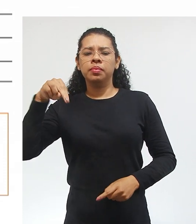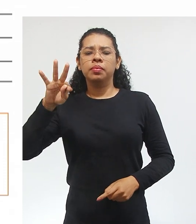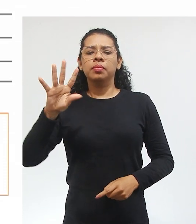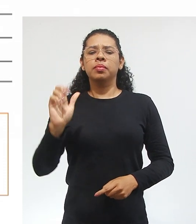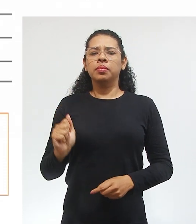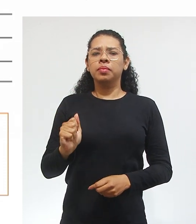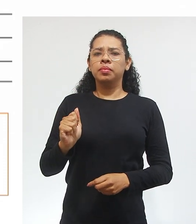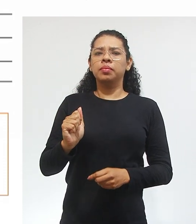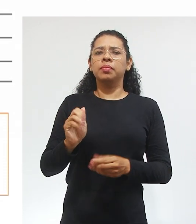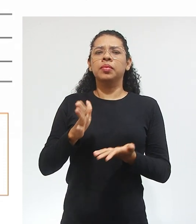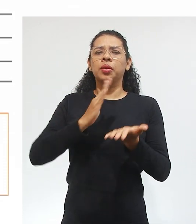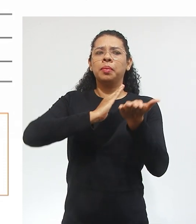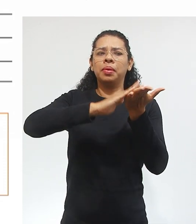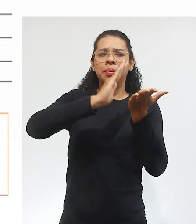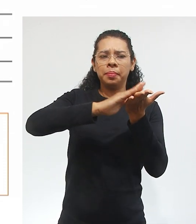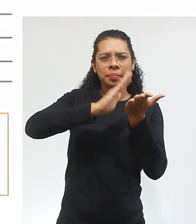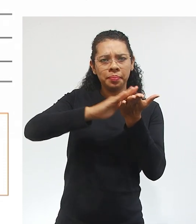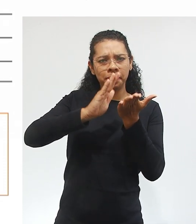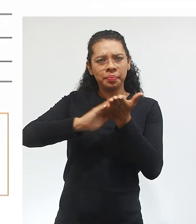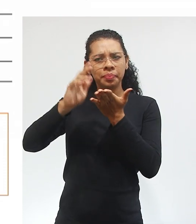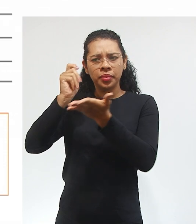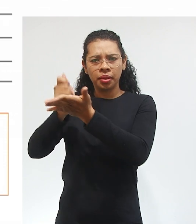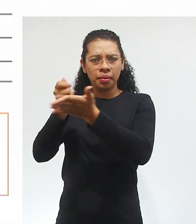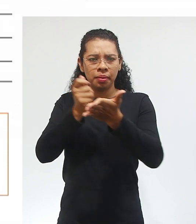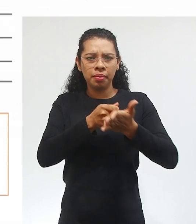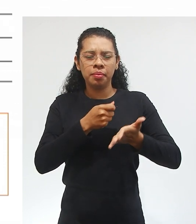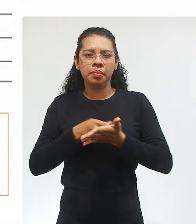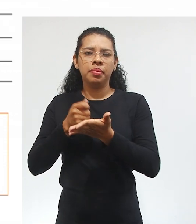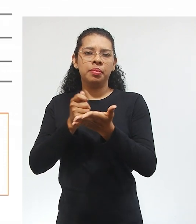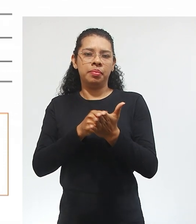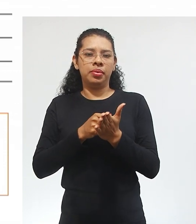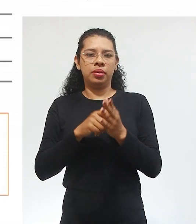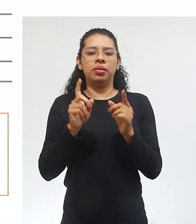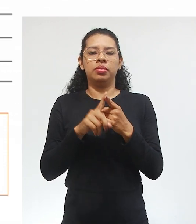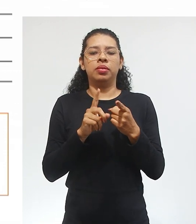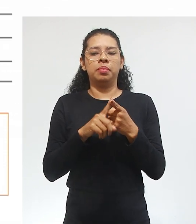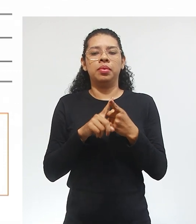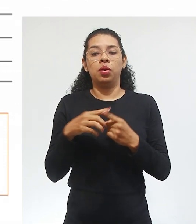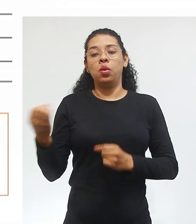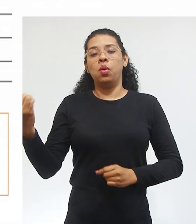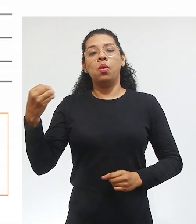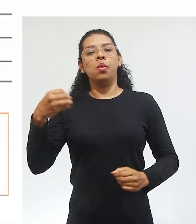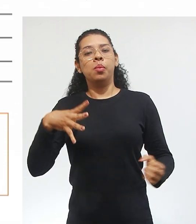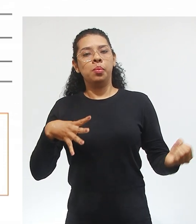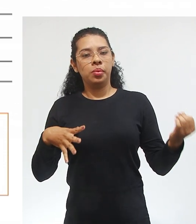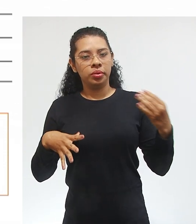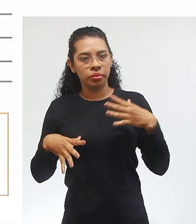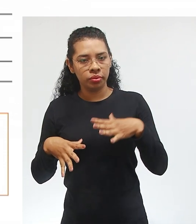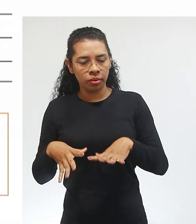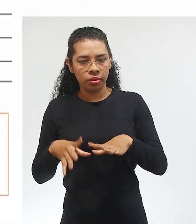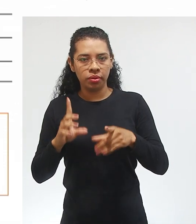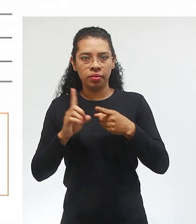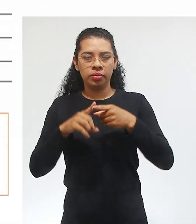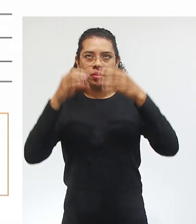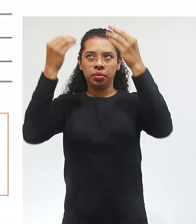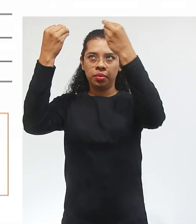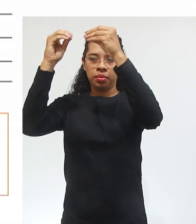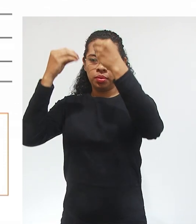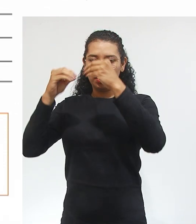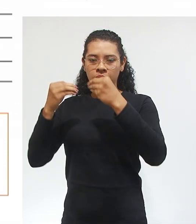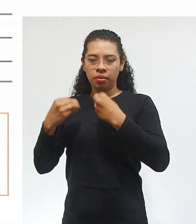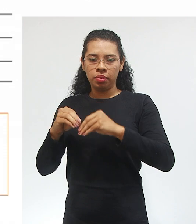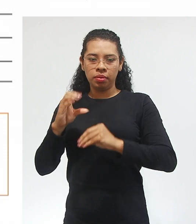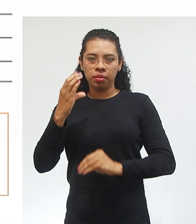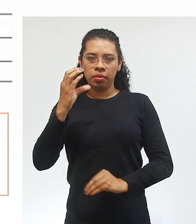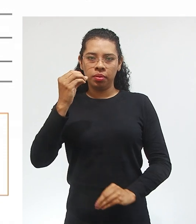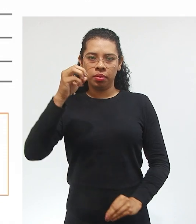caixa, saiu mais dinheiro da minha conta caixa, tá aqui. E abri uma nova conta aqui, aliás já estava aberta, né? Fiz mais um lançamento